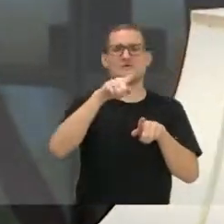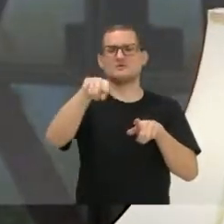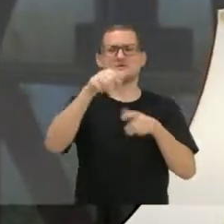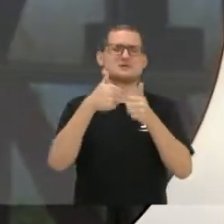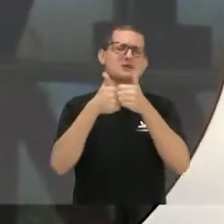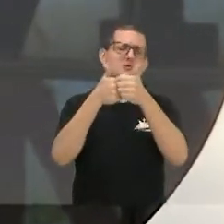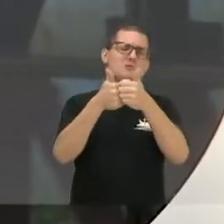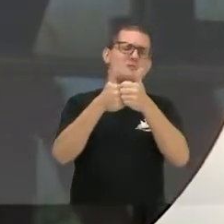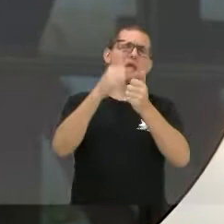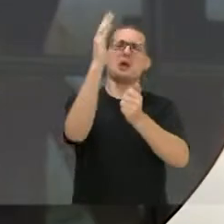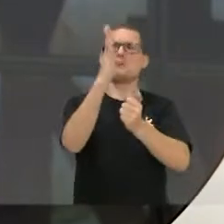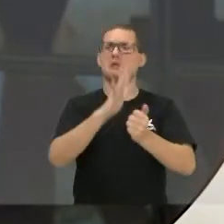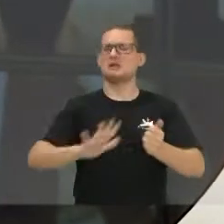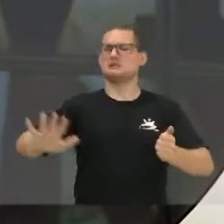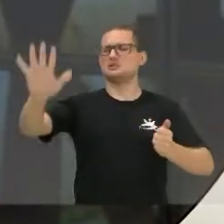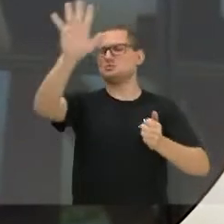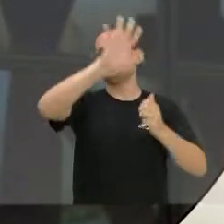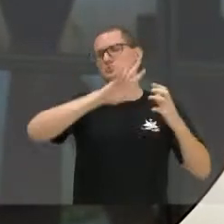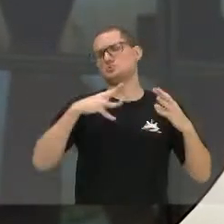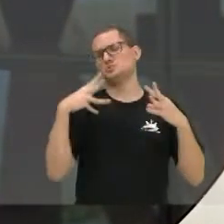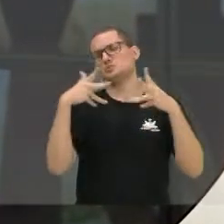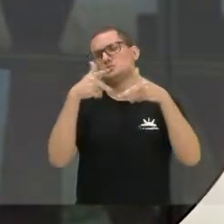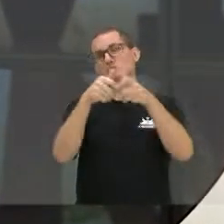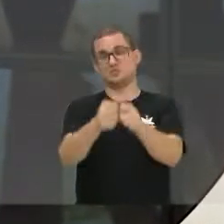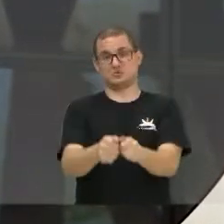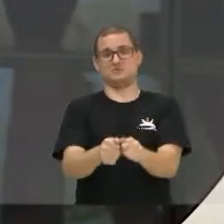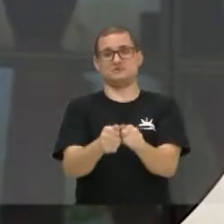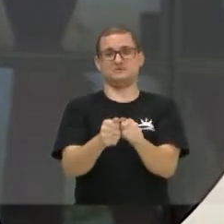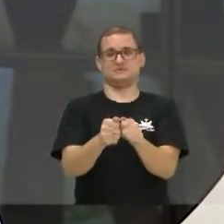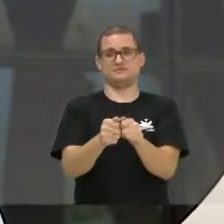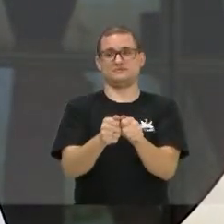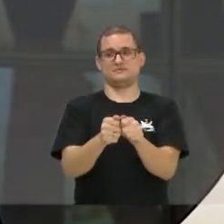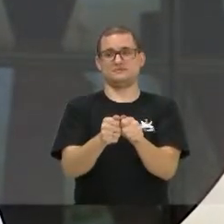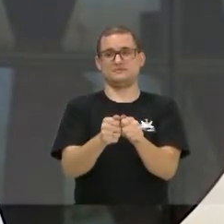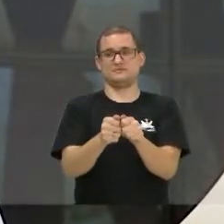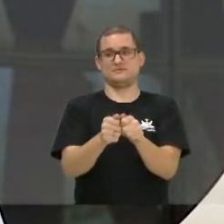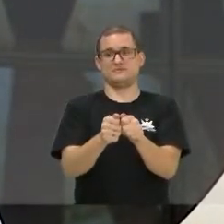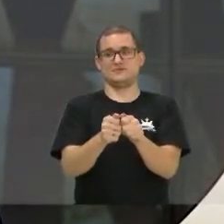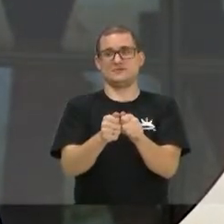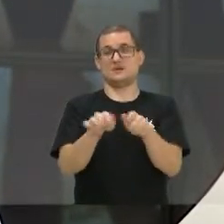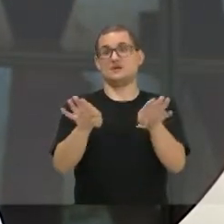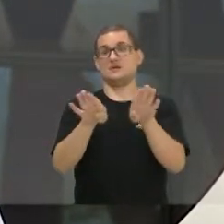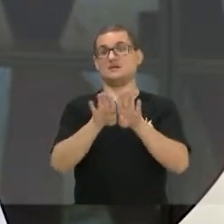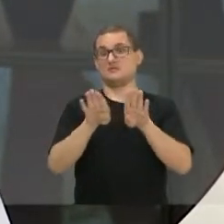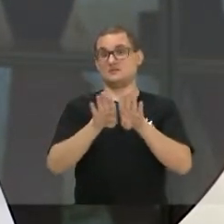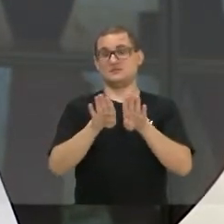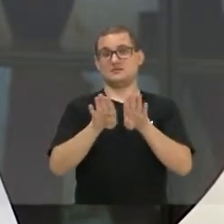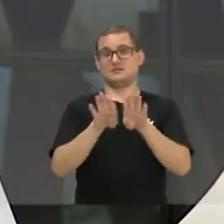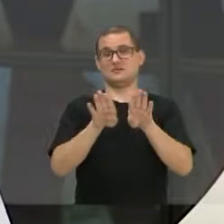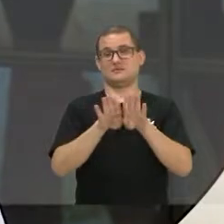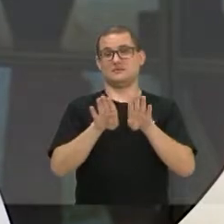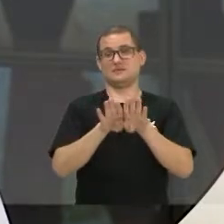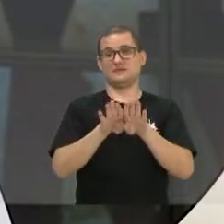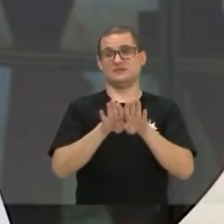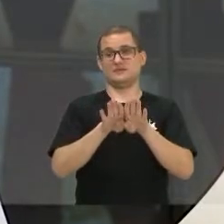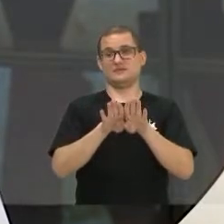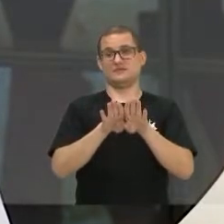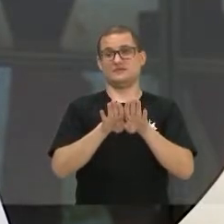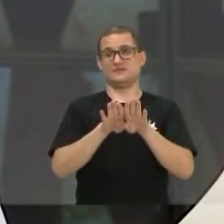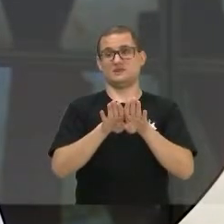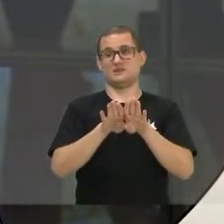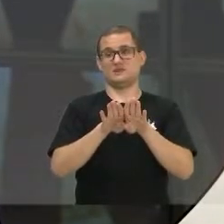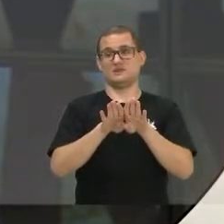lugares desse brasil afora o e sob muitos aspectos talvez